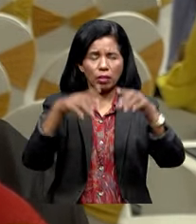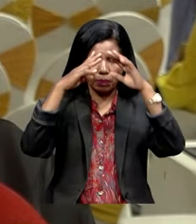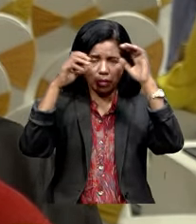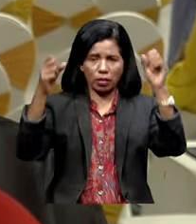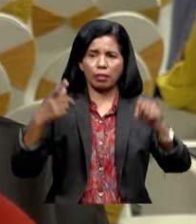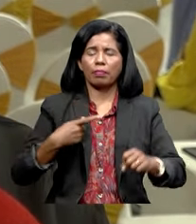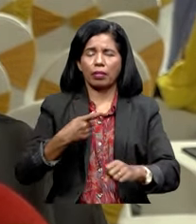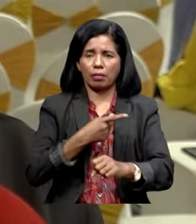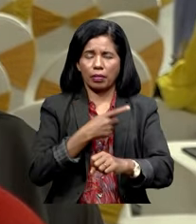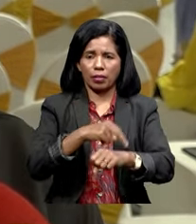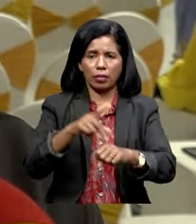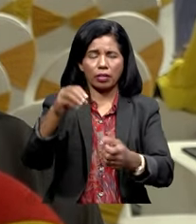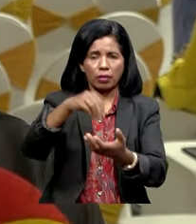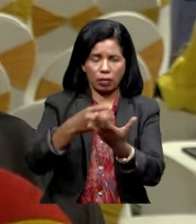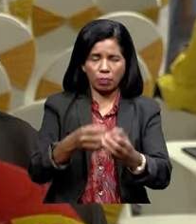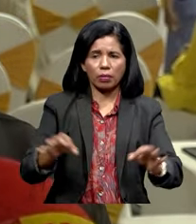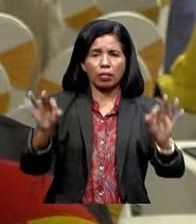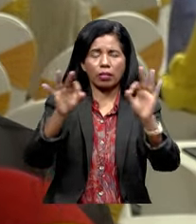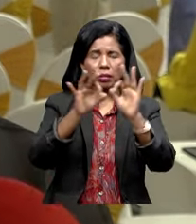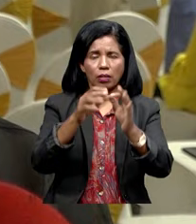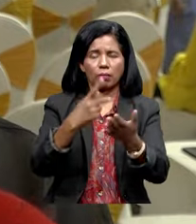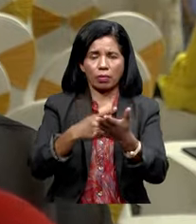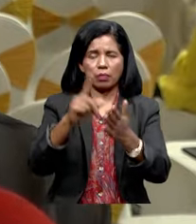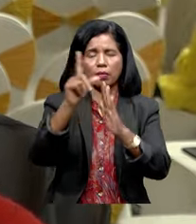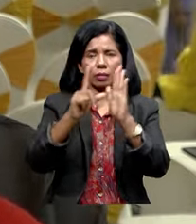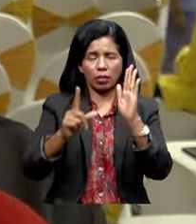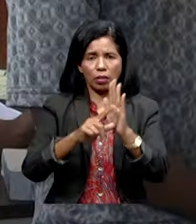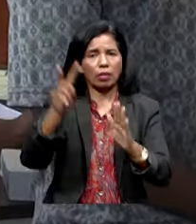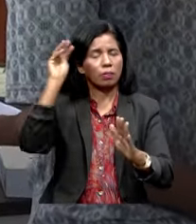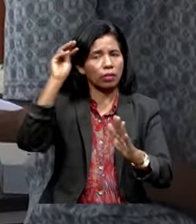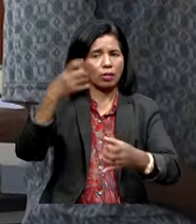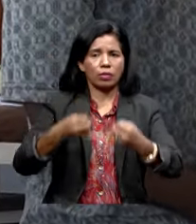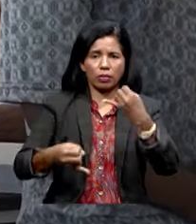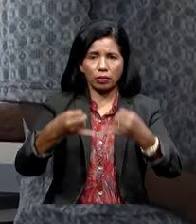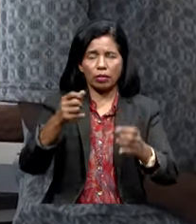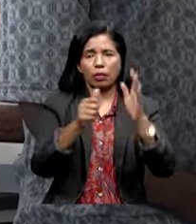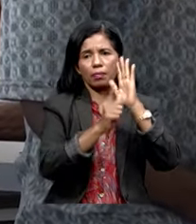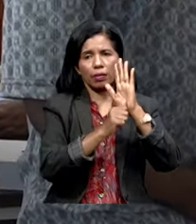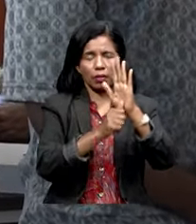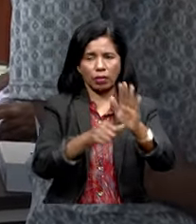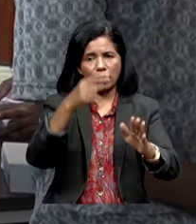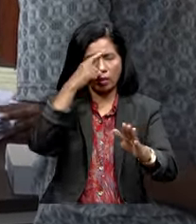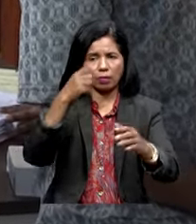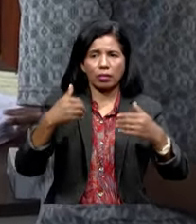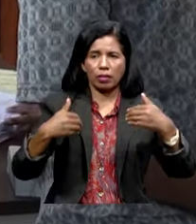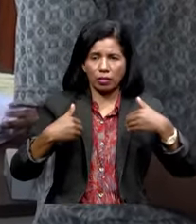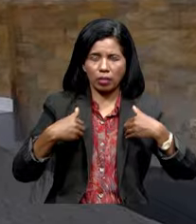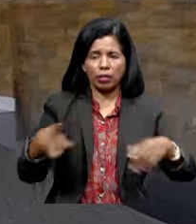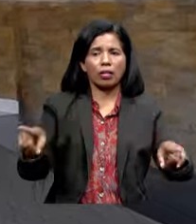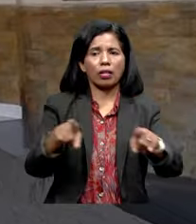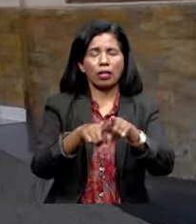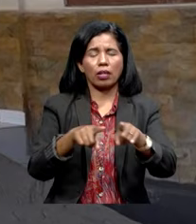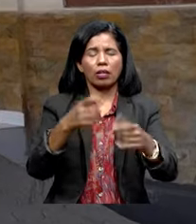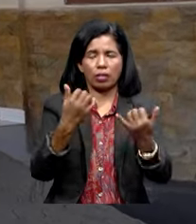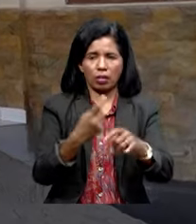Parlamento Nacional, aceita a prioridade da proposta de lei nebe o Ministério da Justiça a tua apresenta, também ia duni relevância à